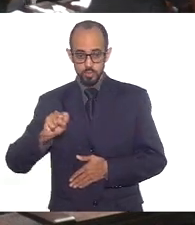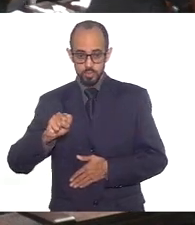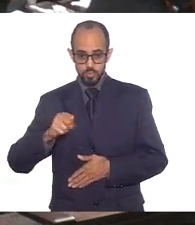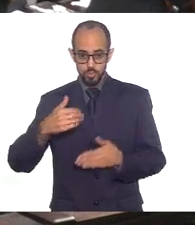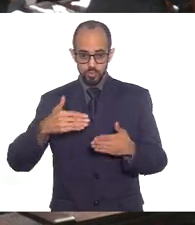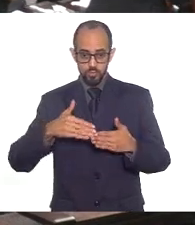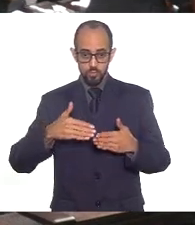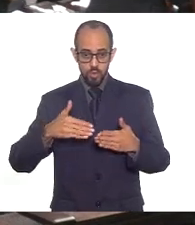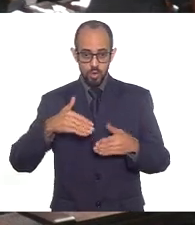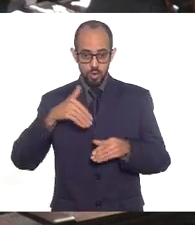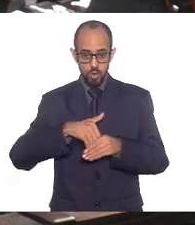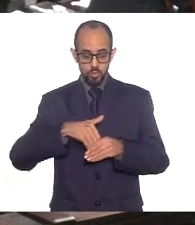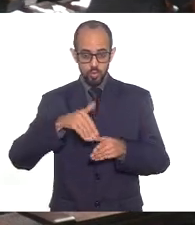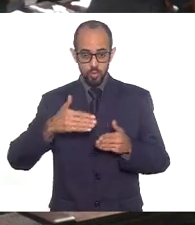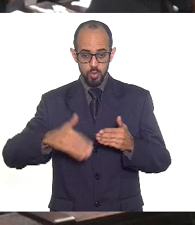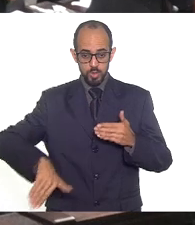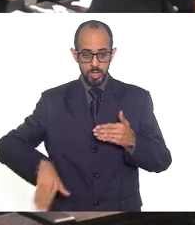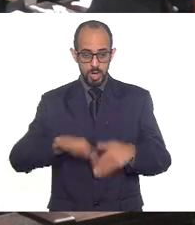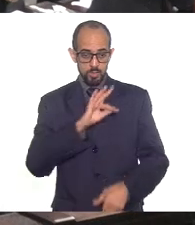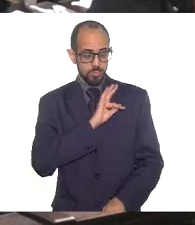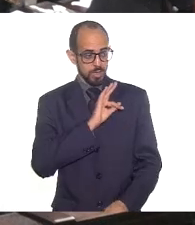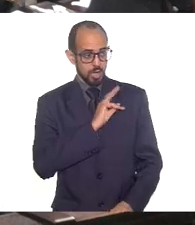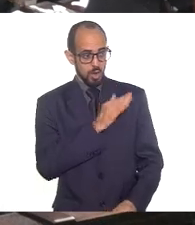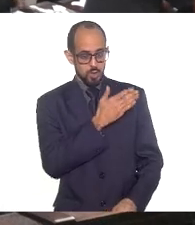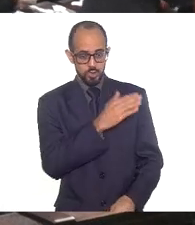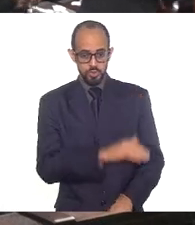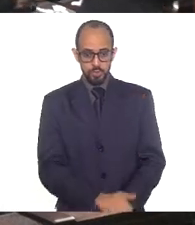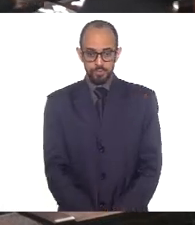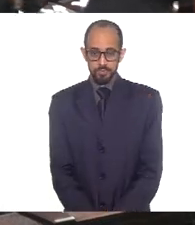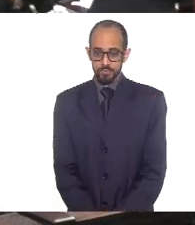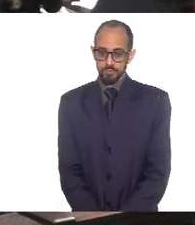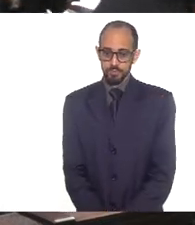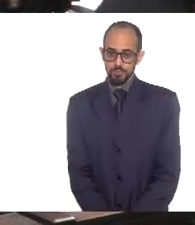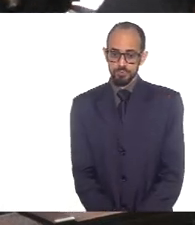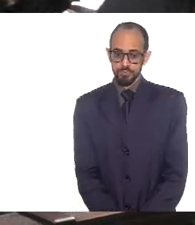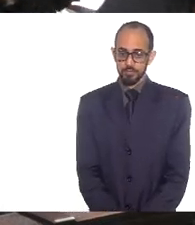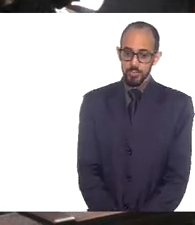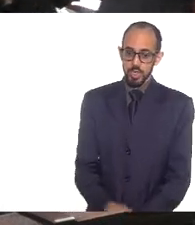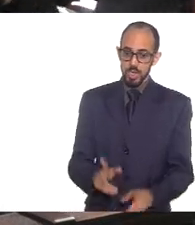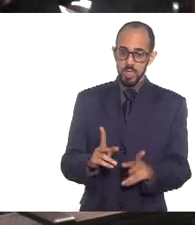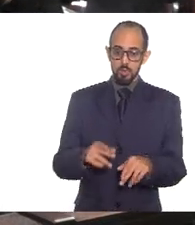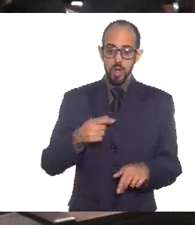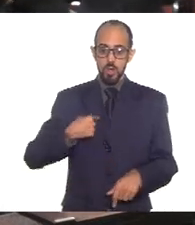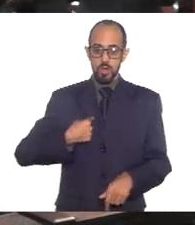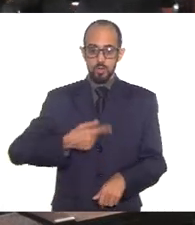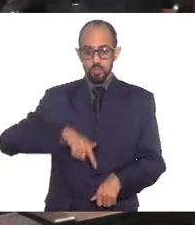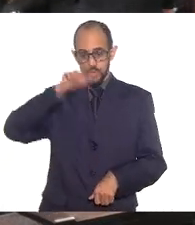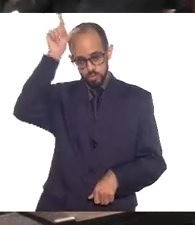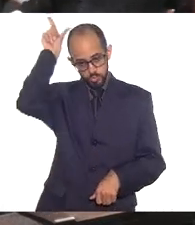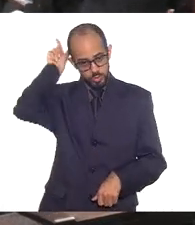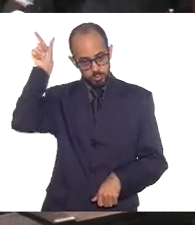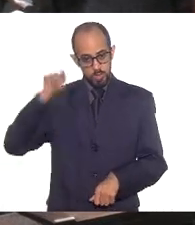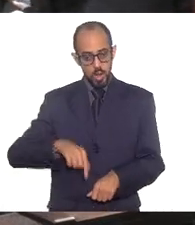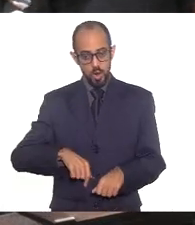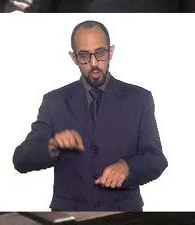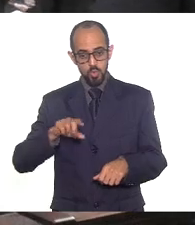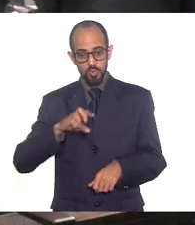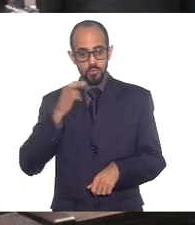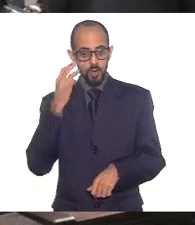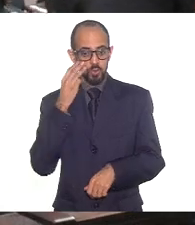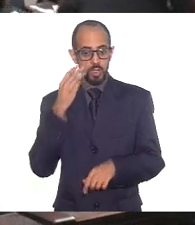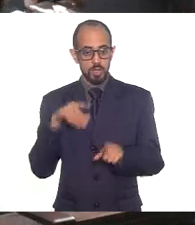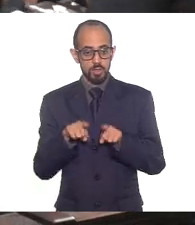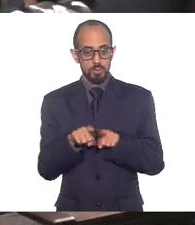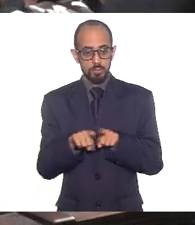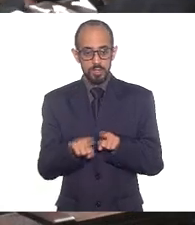3838 volta da banda Rosa igualmente Luiz Paulo Luiz Paulo e deputado um waldeck